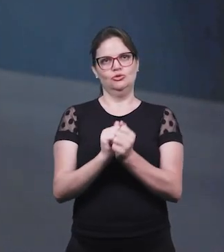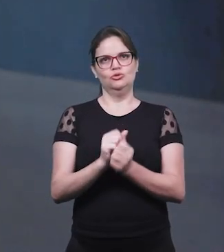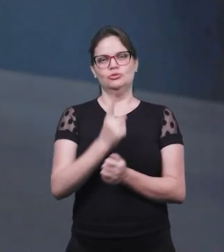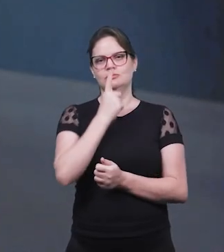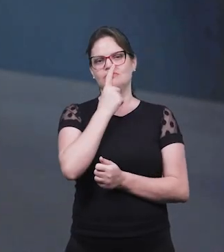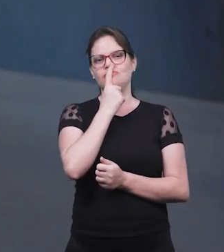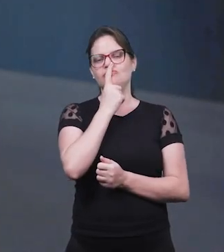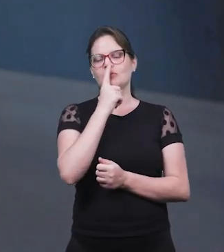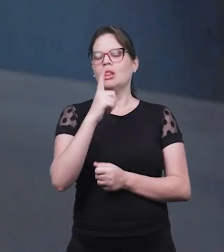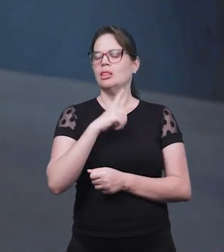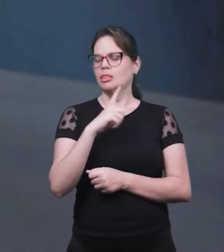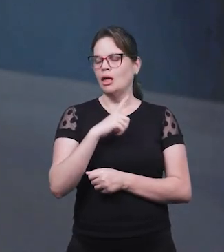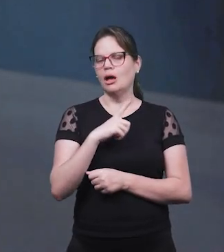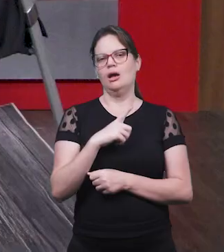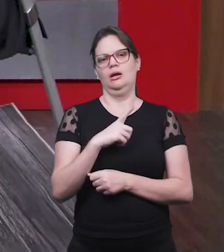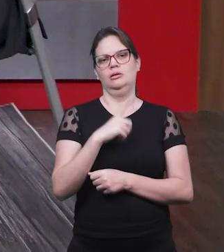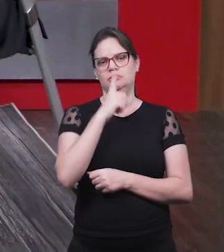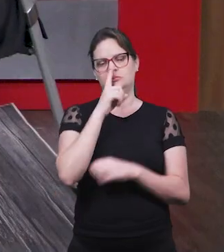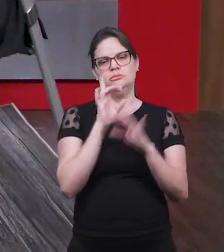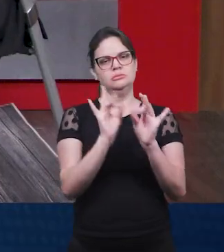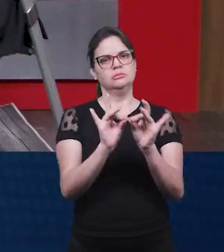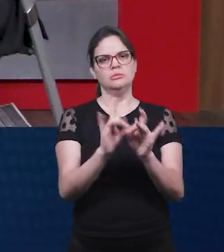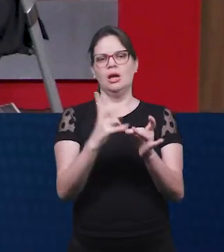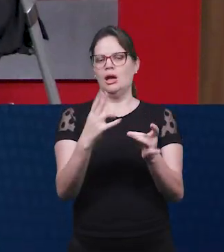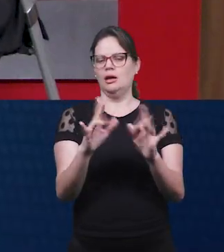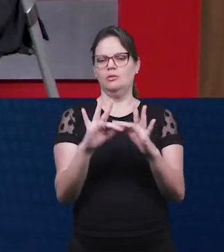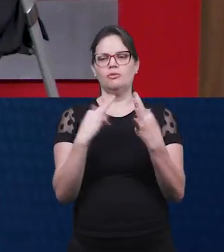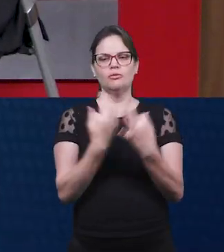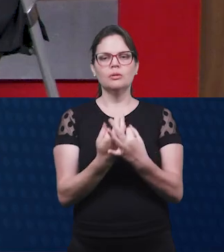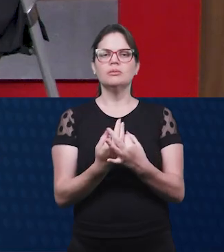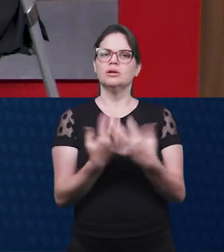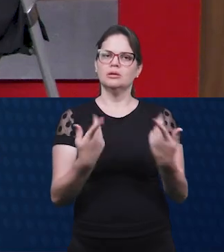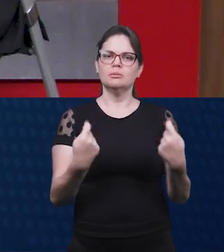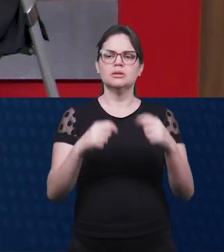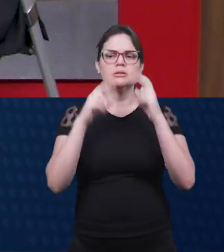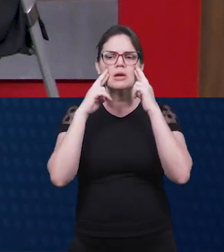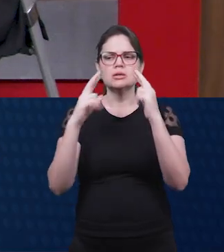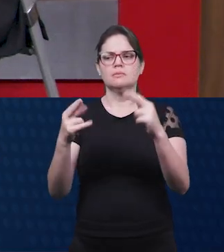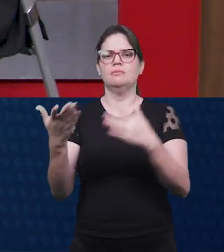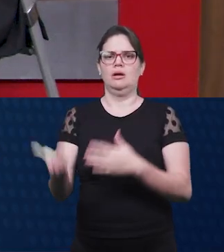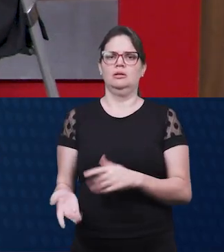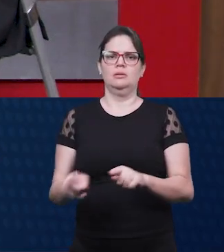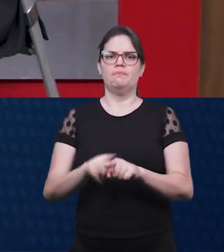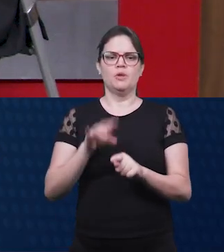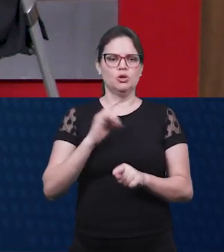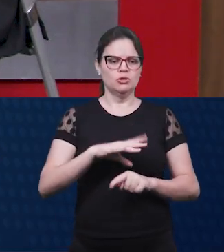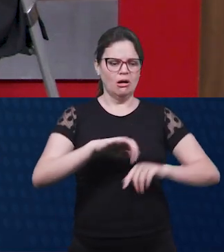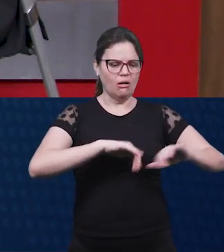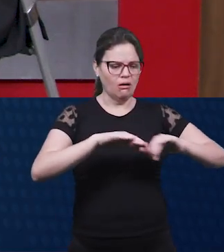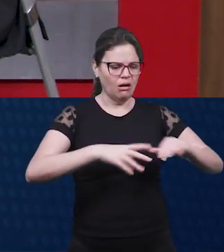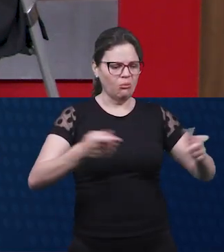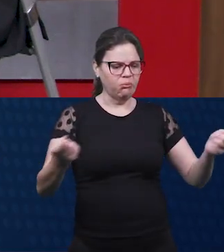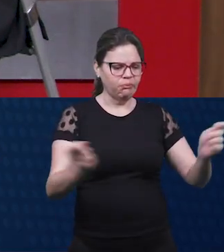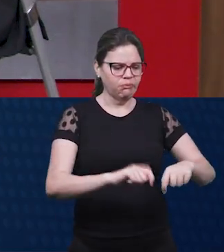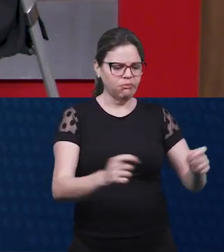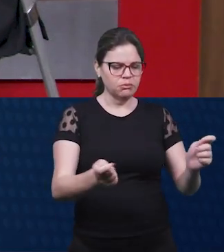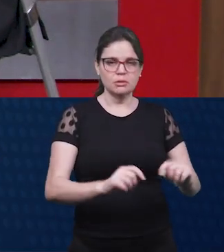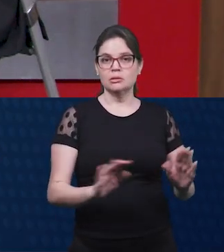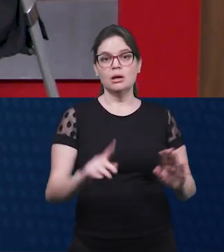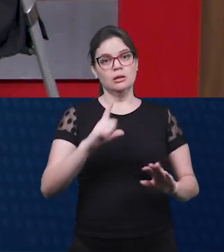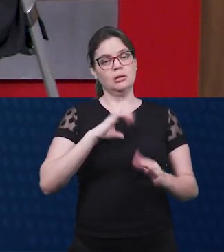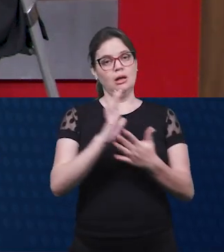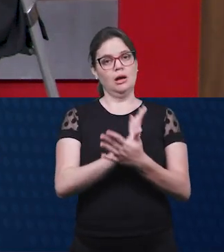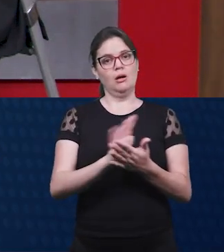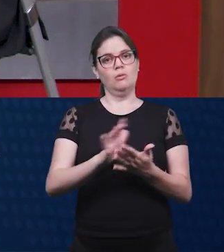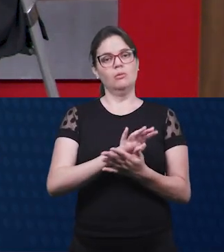um apego. Quase faz parte da família mesmo, né? Fazem. Né? Tem gente que leva animal para creche,